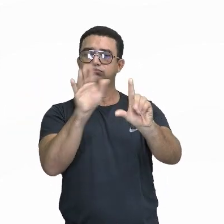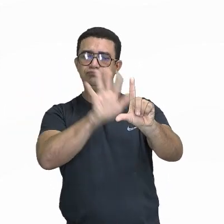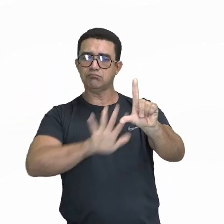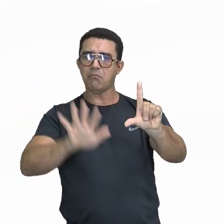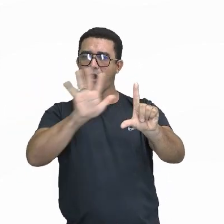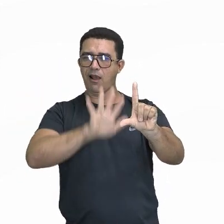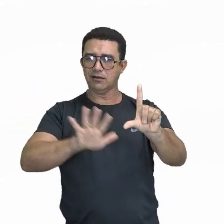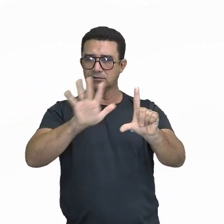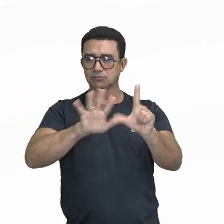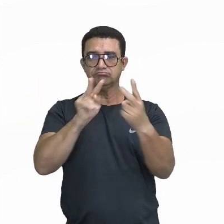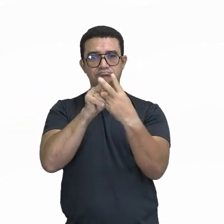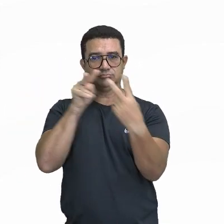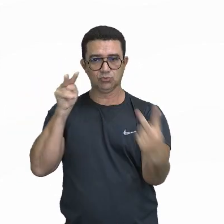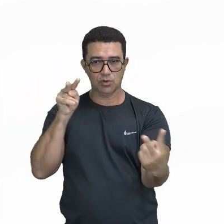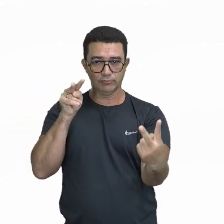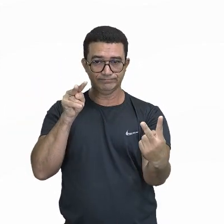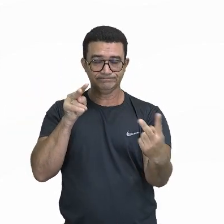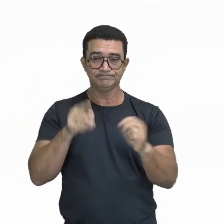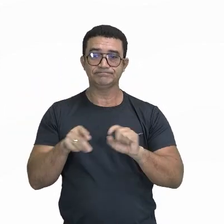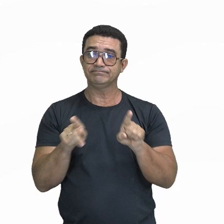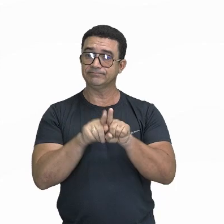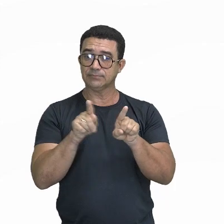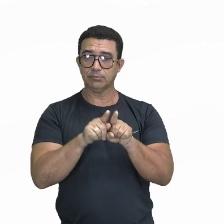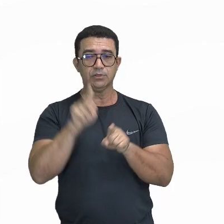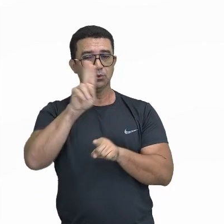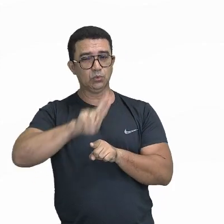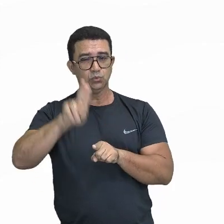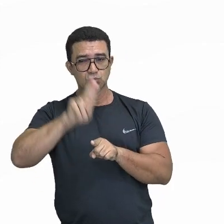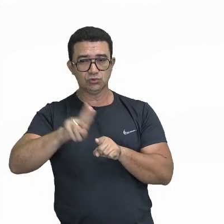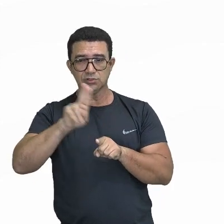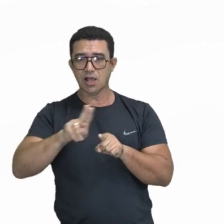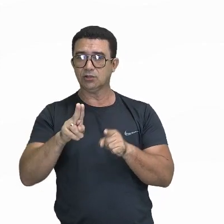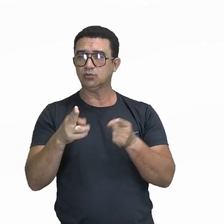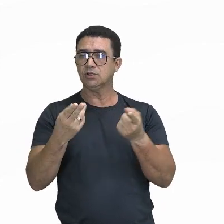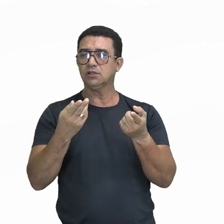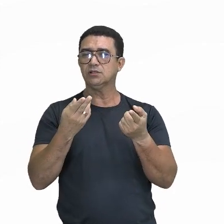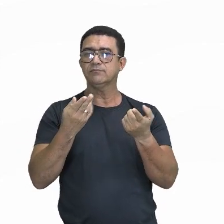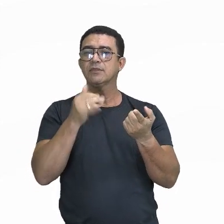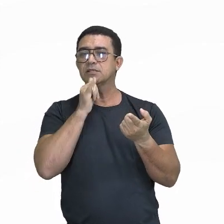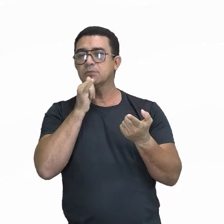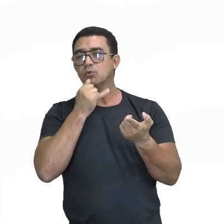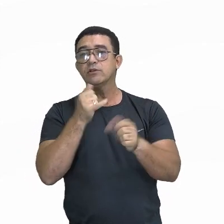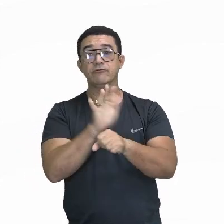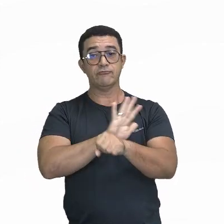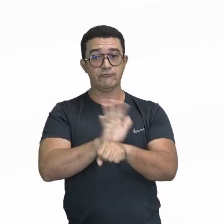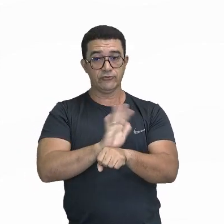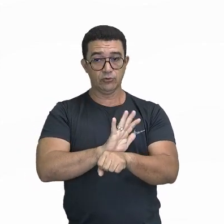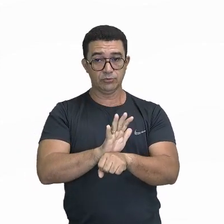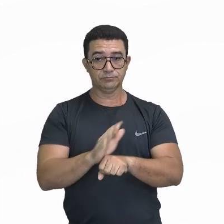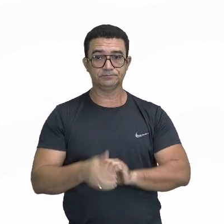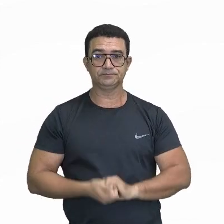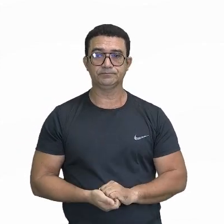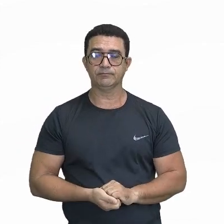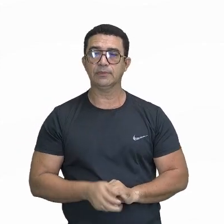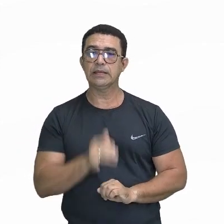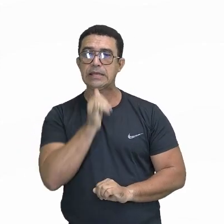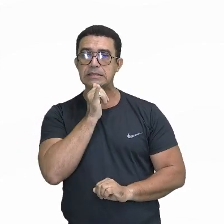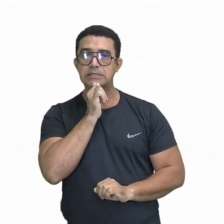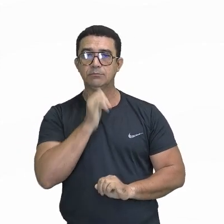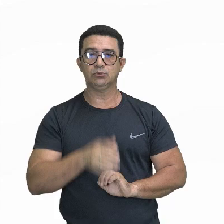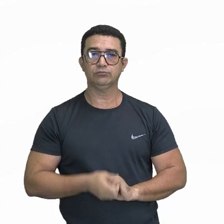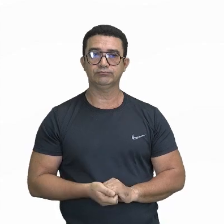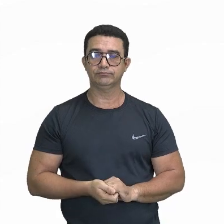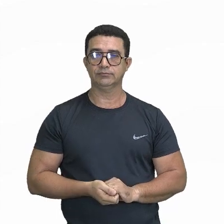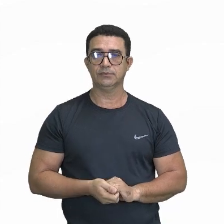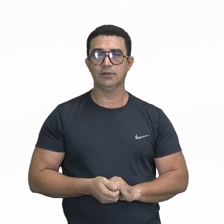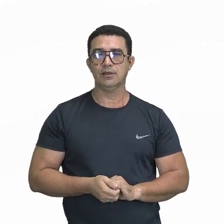virtual e é também muito utilizado em cenários de filmes. Vamos dar como exemplo, Alice